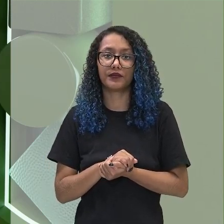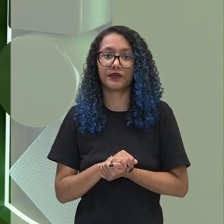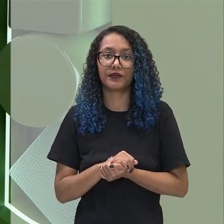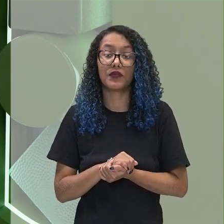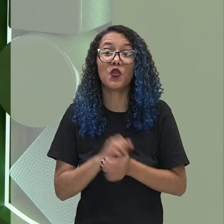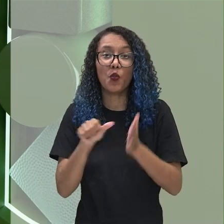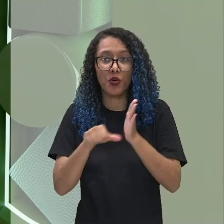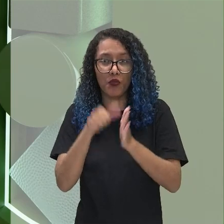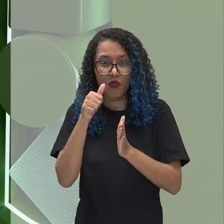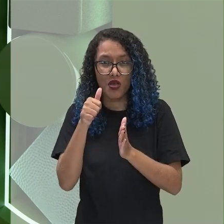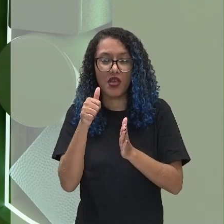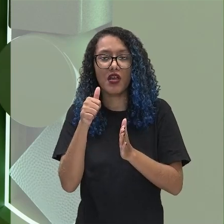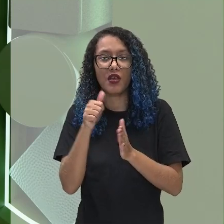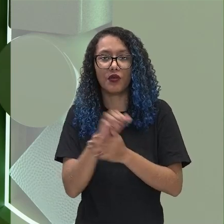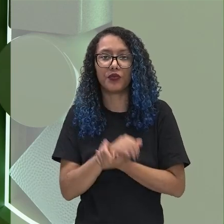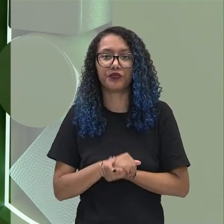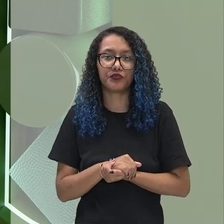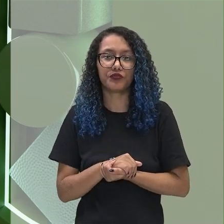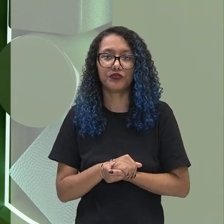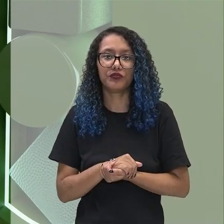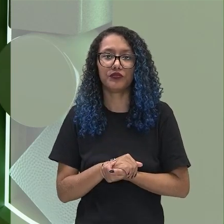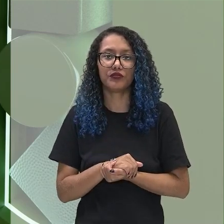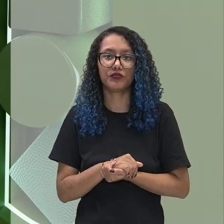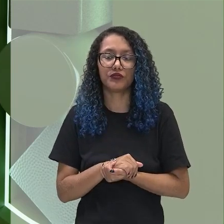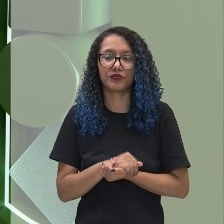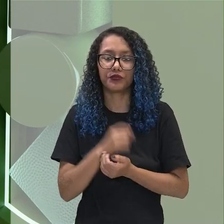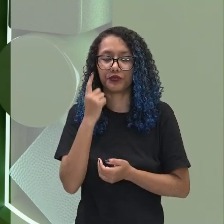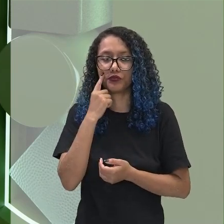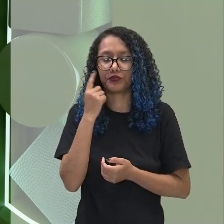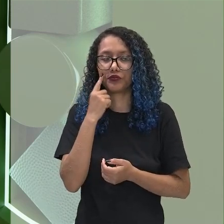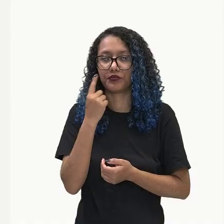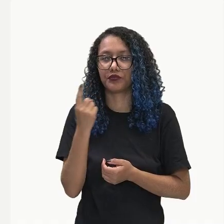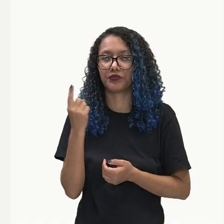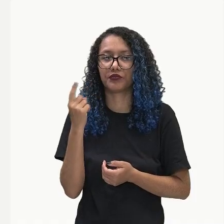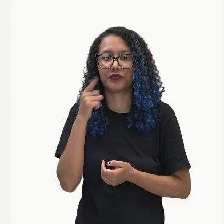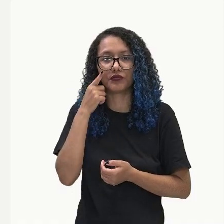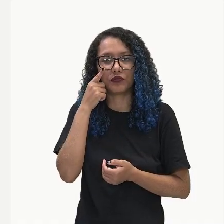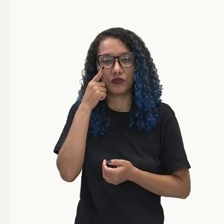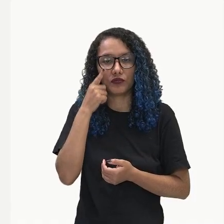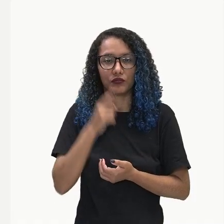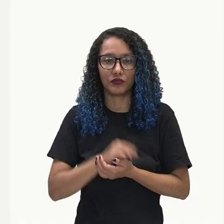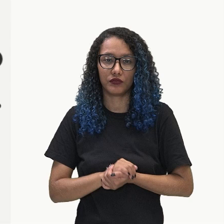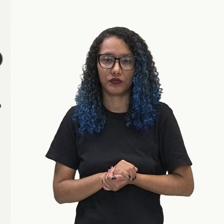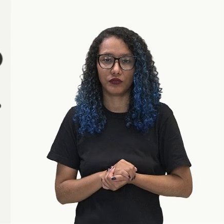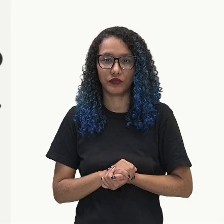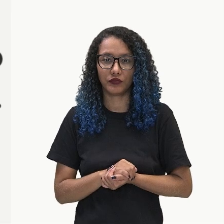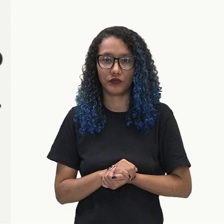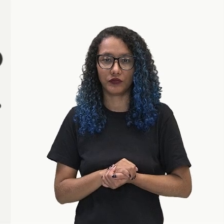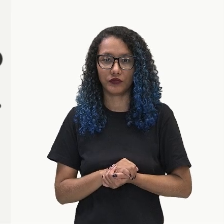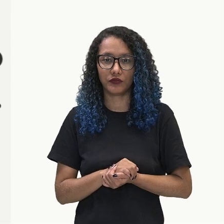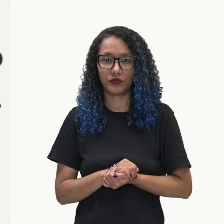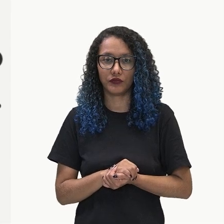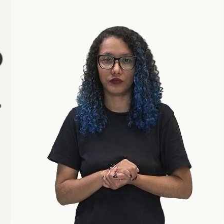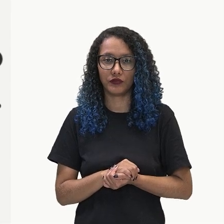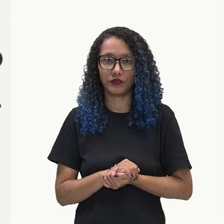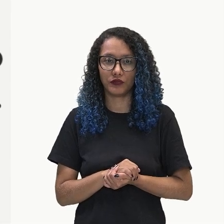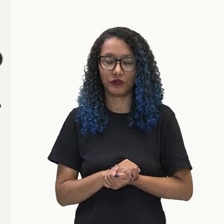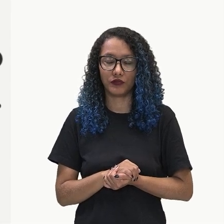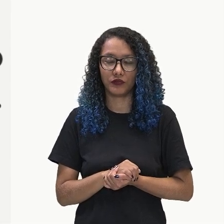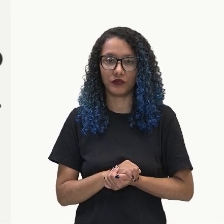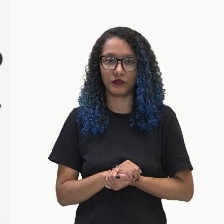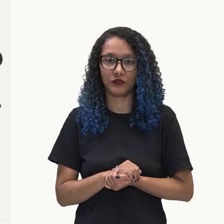termométrica, como vemos aqui, vamos olhar lá a nossa escala. Nós temos aqui,